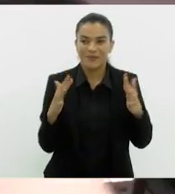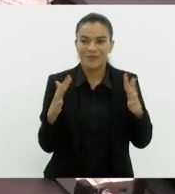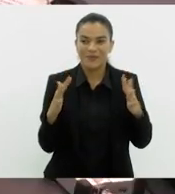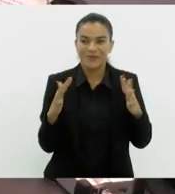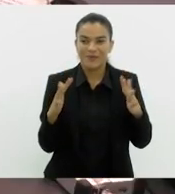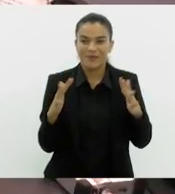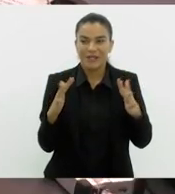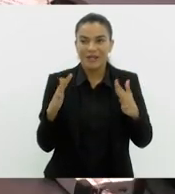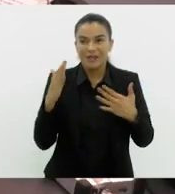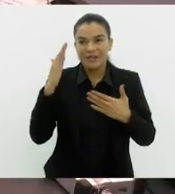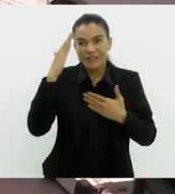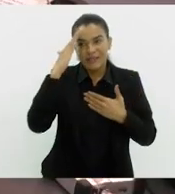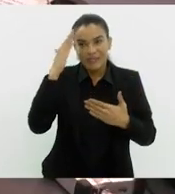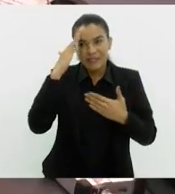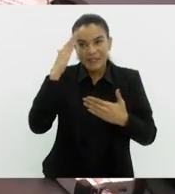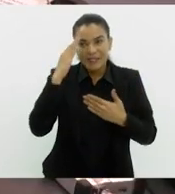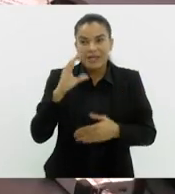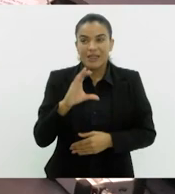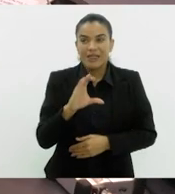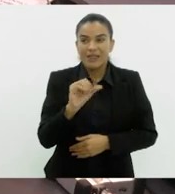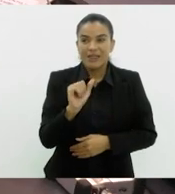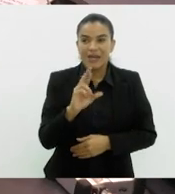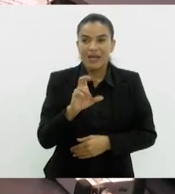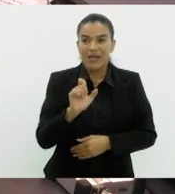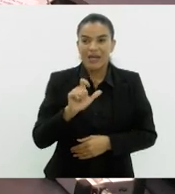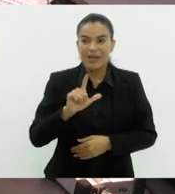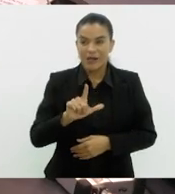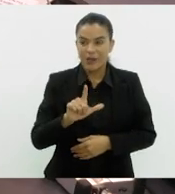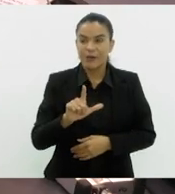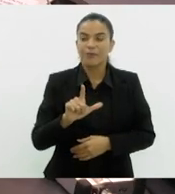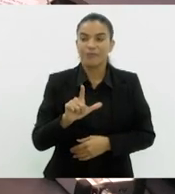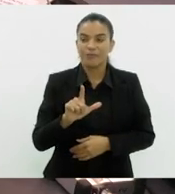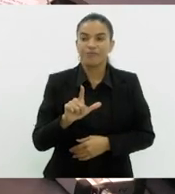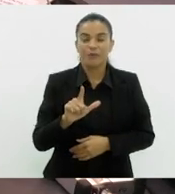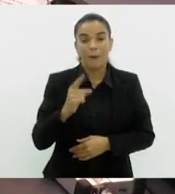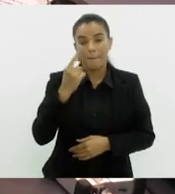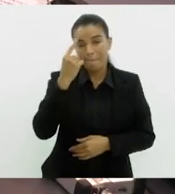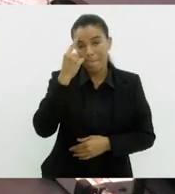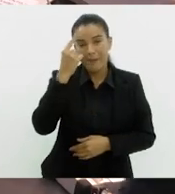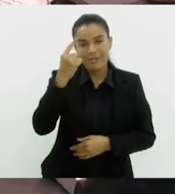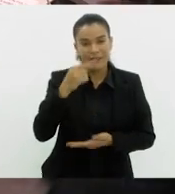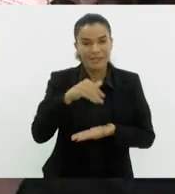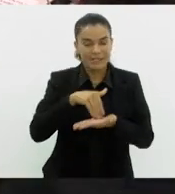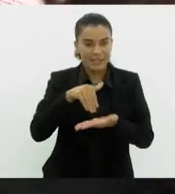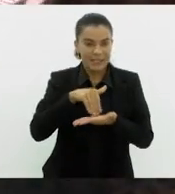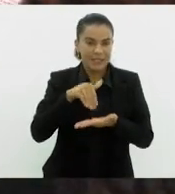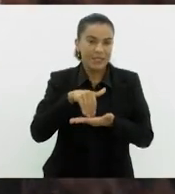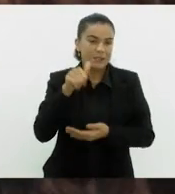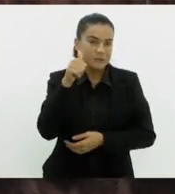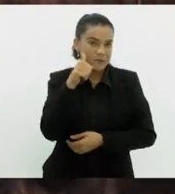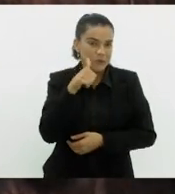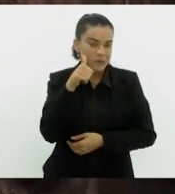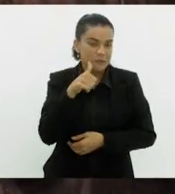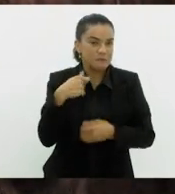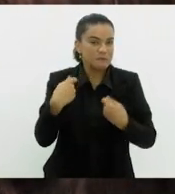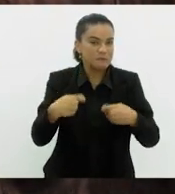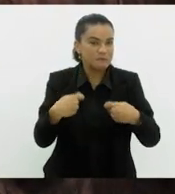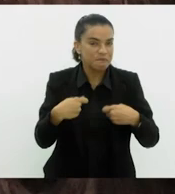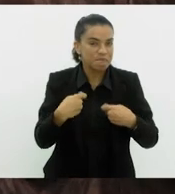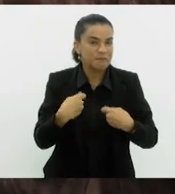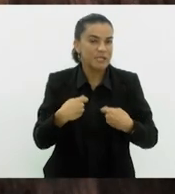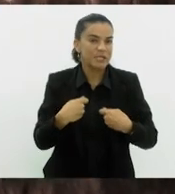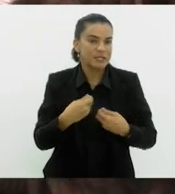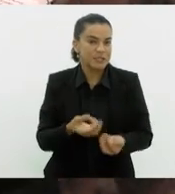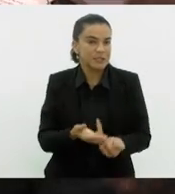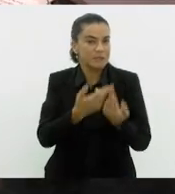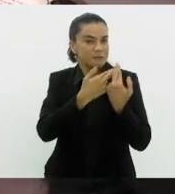Muito obrigada, senhora Carol. E, sem dúvida nenhuma, pensar que a Secretaria de Mulheres precisa desse comprometimento